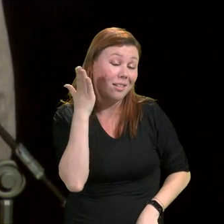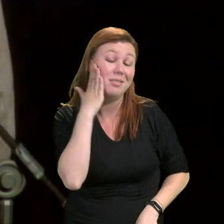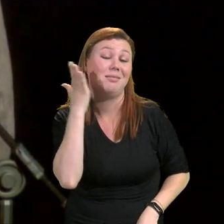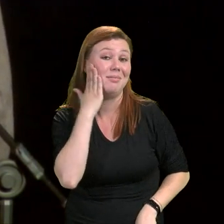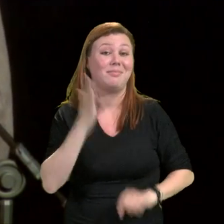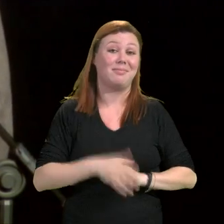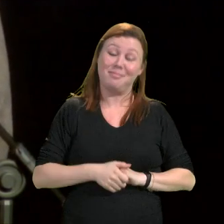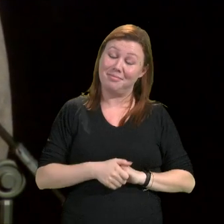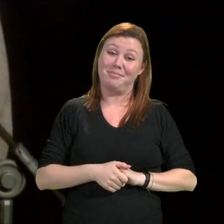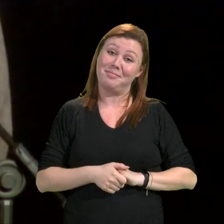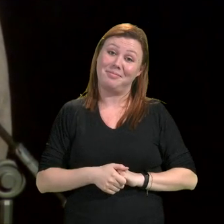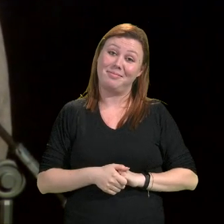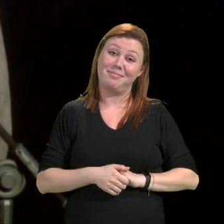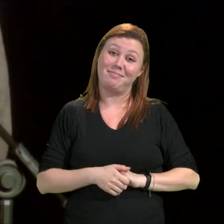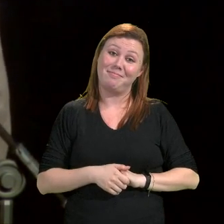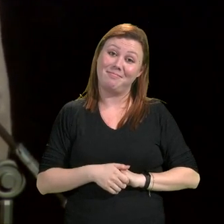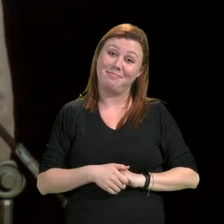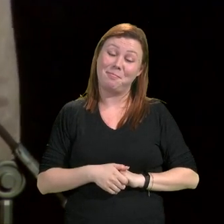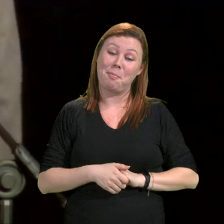E eu estava...